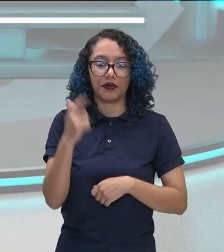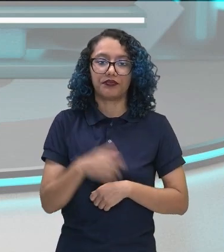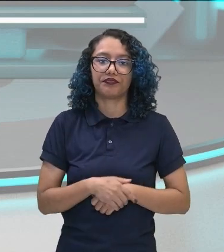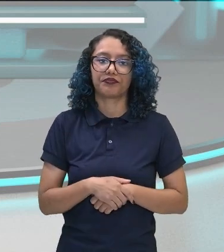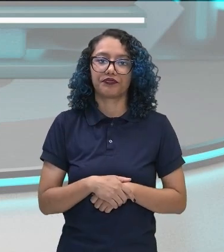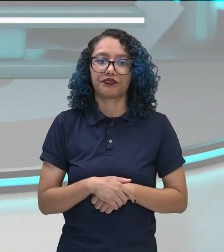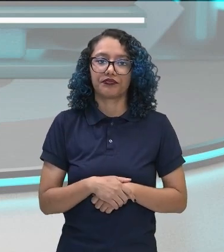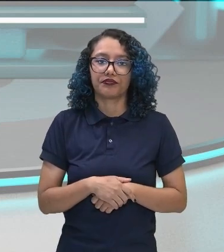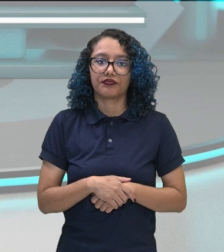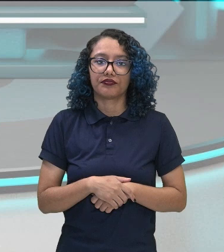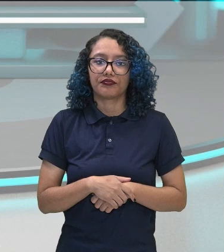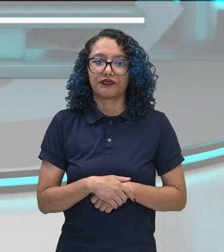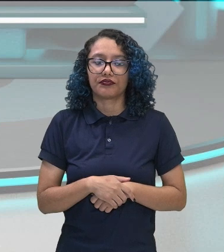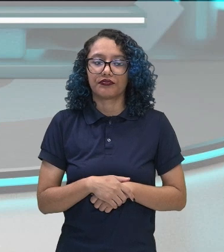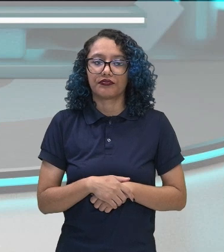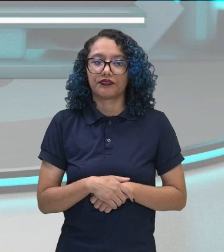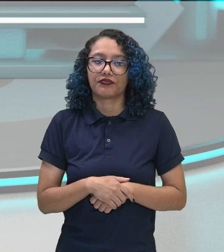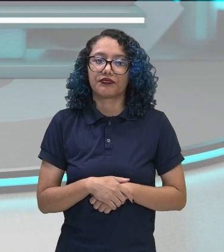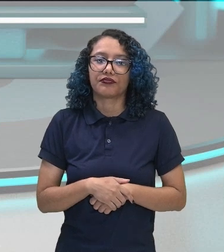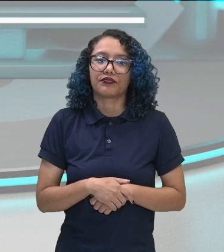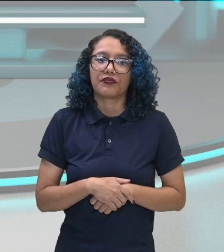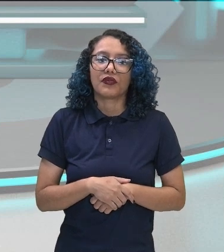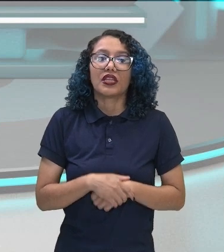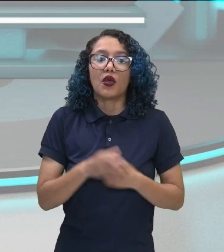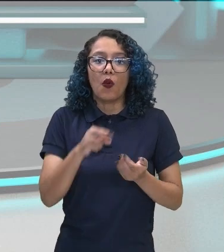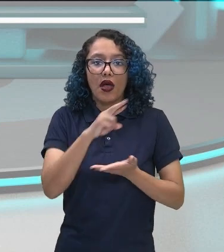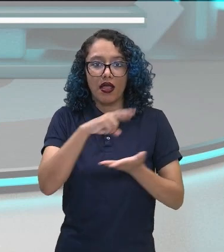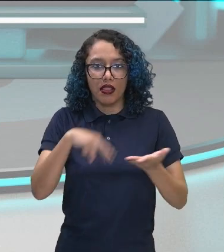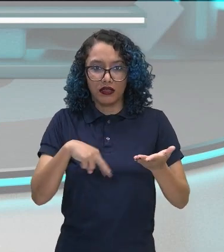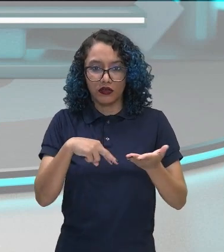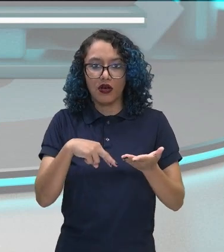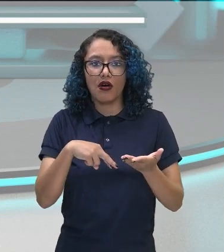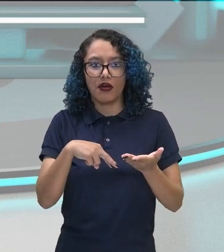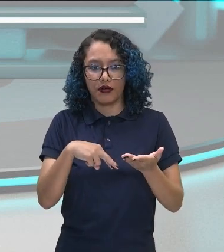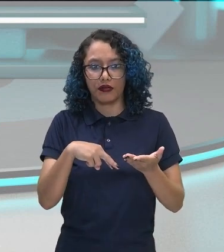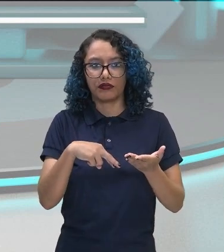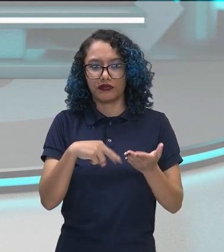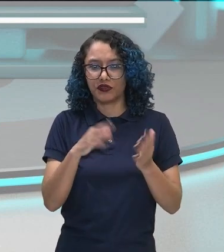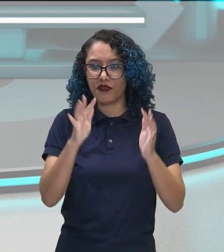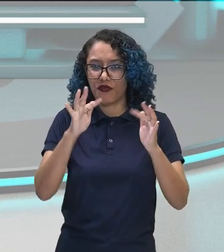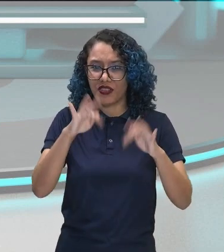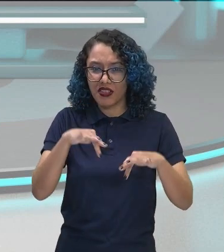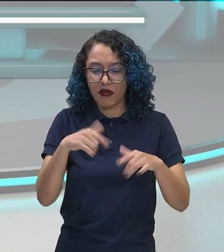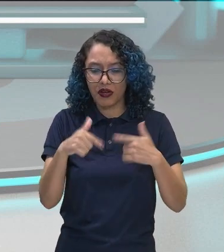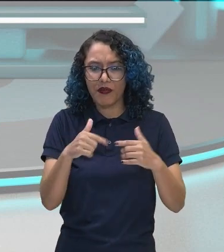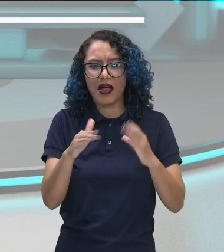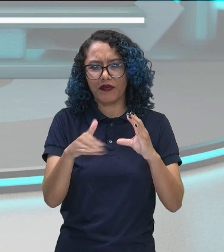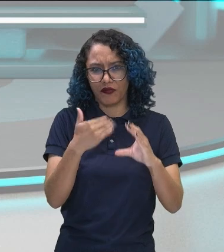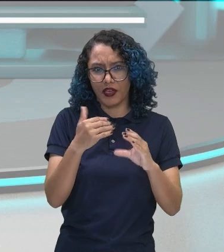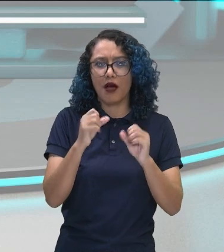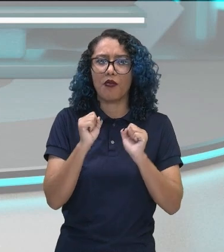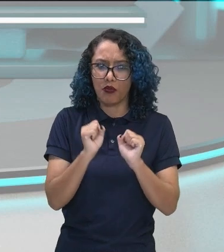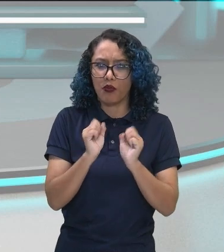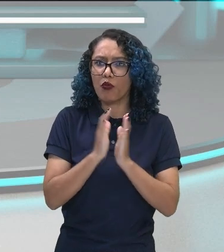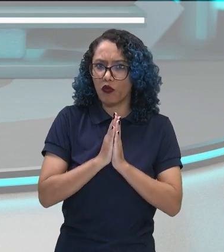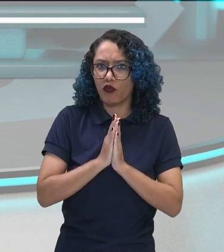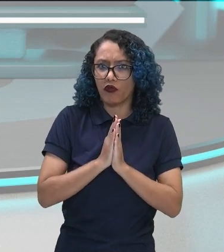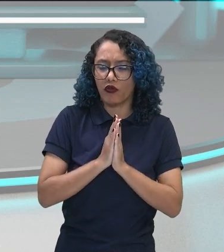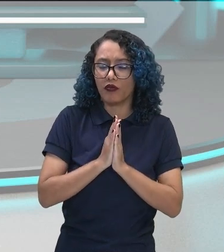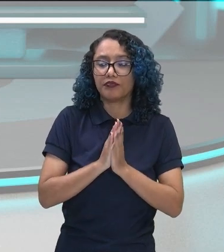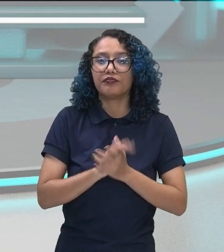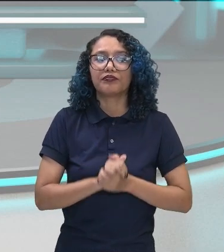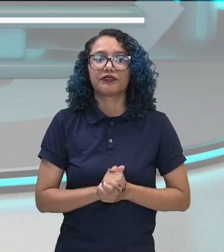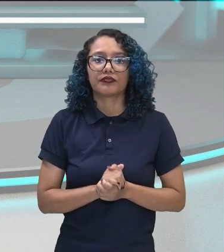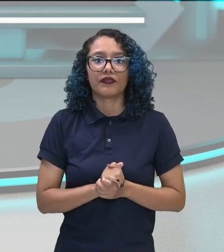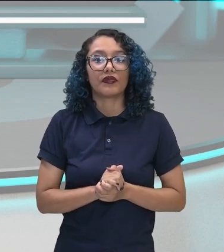situação. Poderia, por gentileza, enviar meu relatório utilizado até o final do expediente? Olha a linguagem